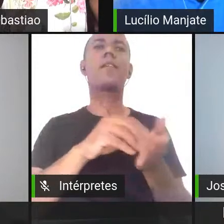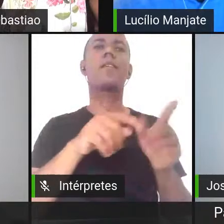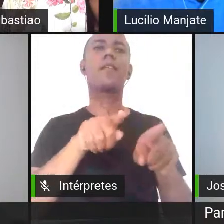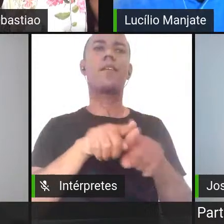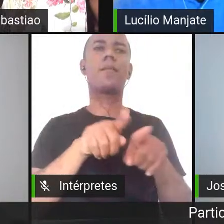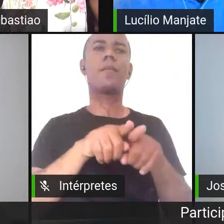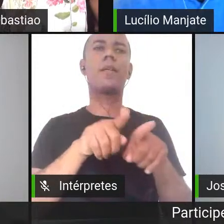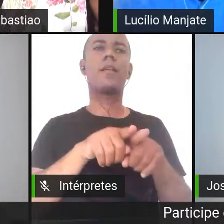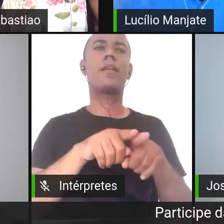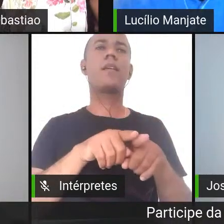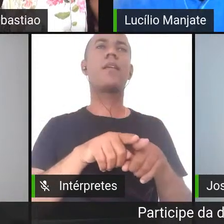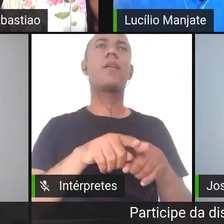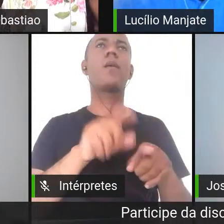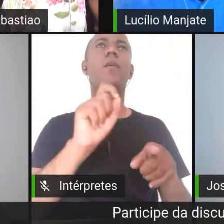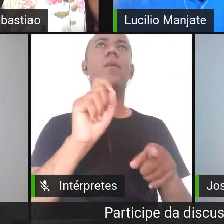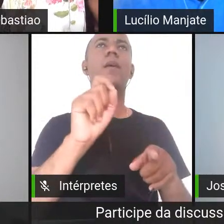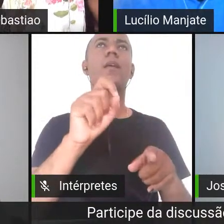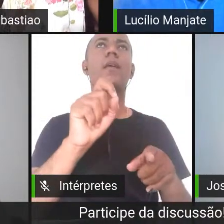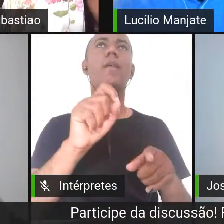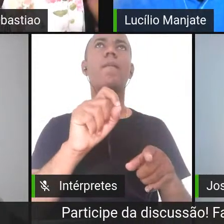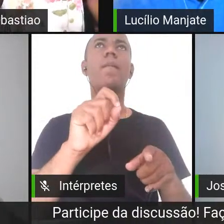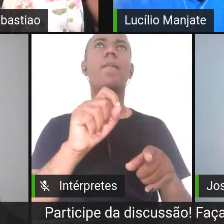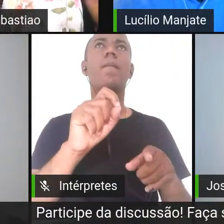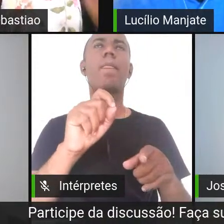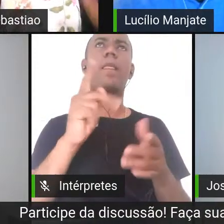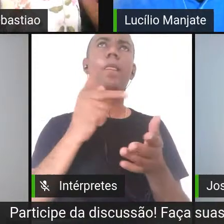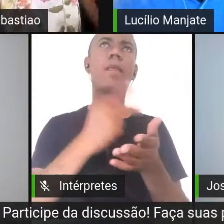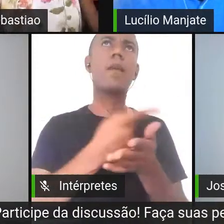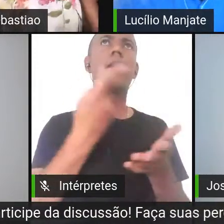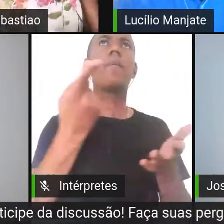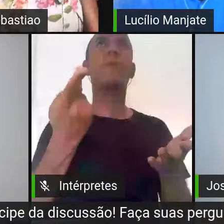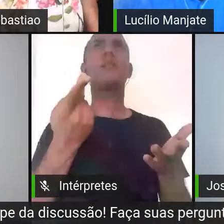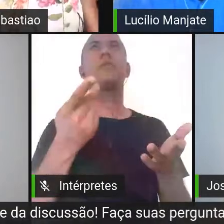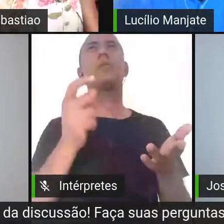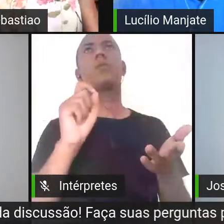E por que é que eu retomo a questão? Porque há uma pergunta aqui